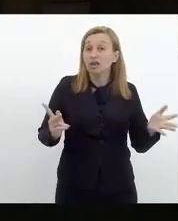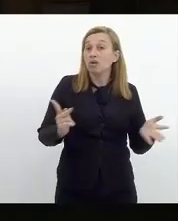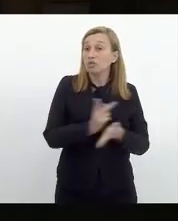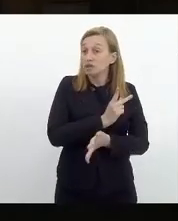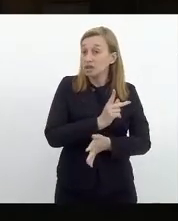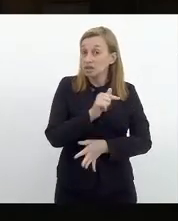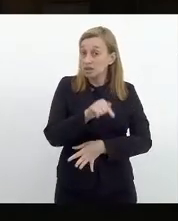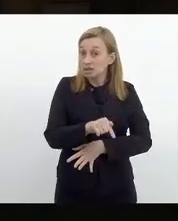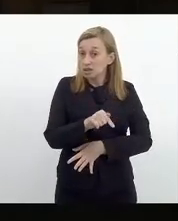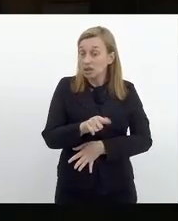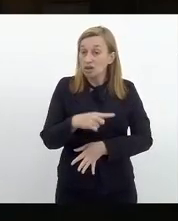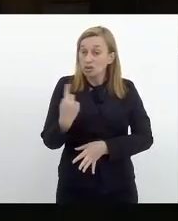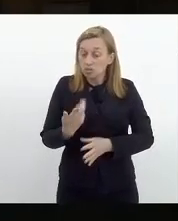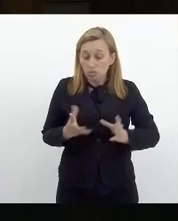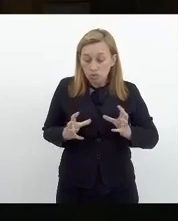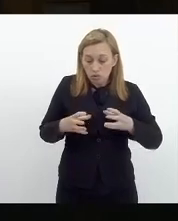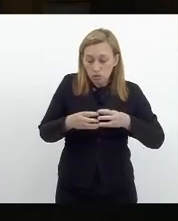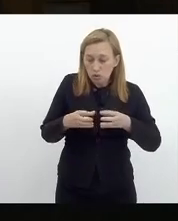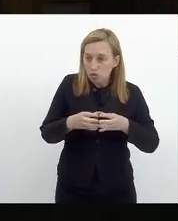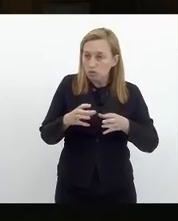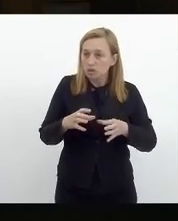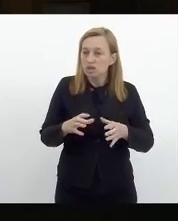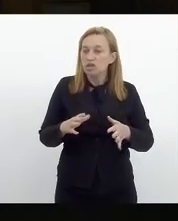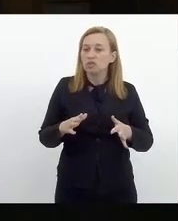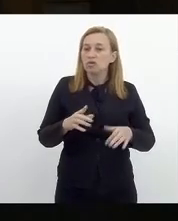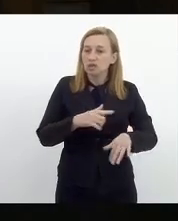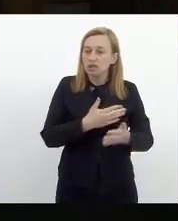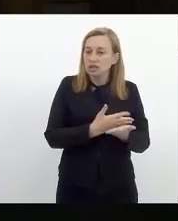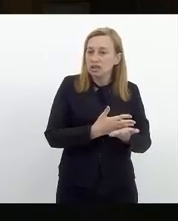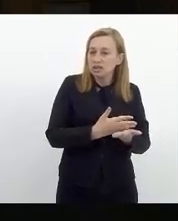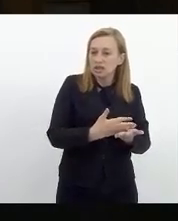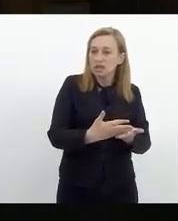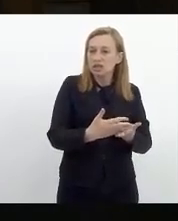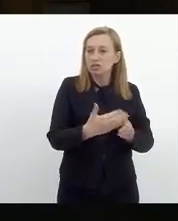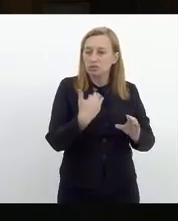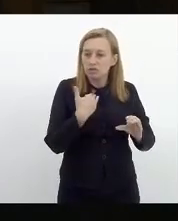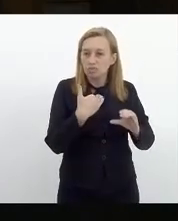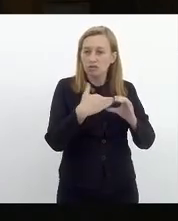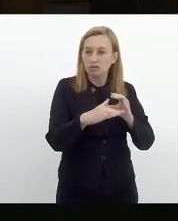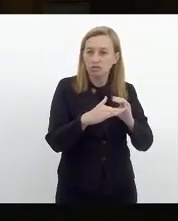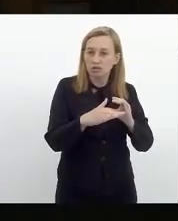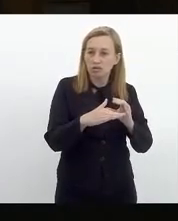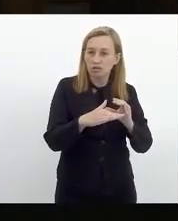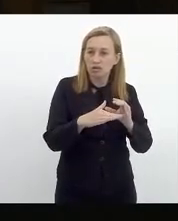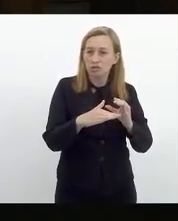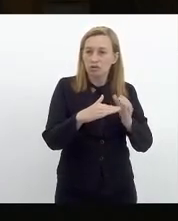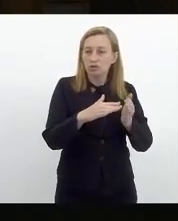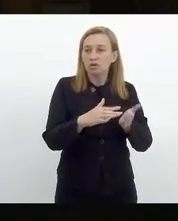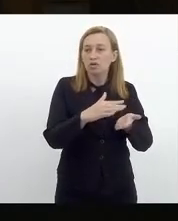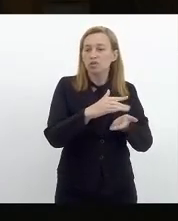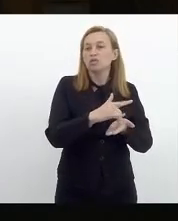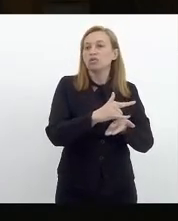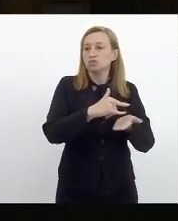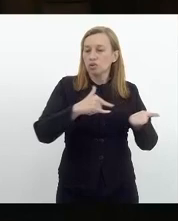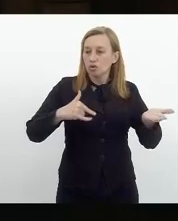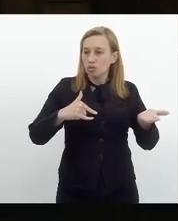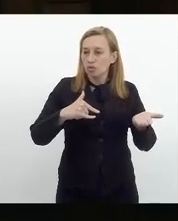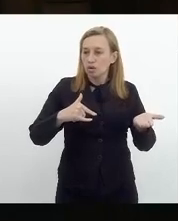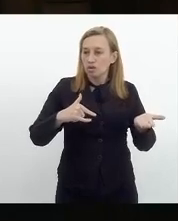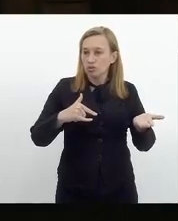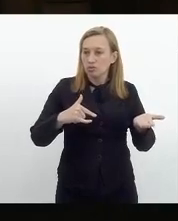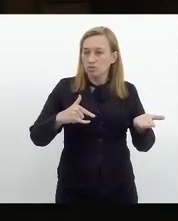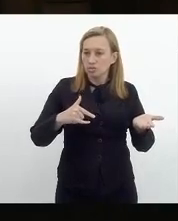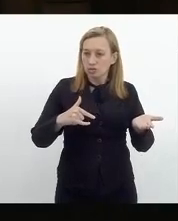as nossas equipes desde que esse pacote de maldade foi mandado aqui para casa e tem feito um esforço